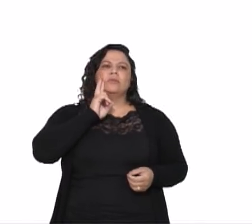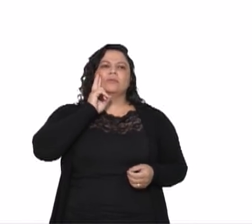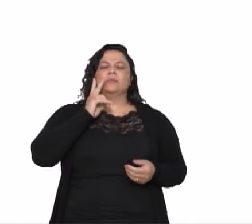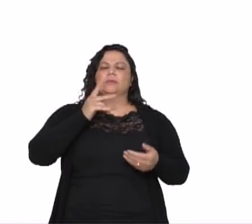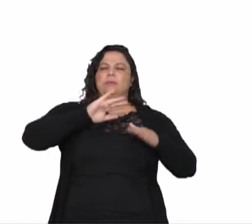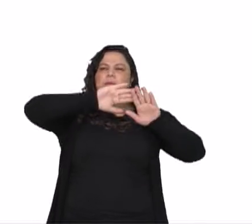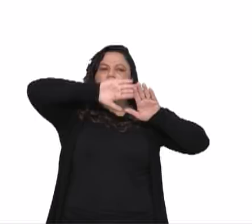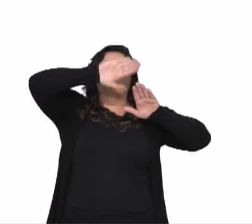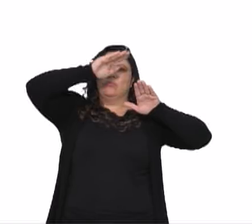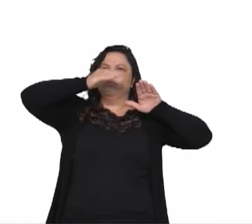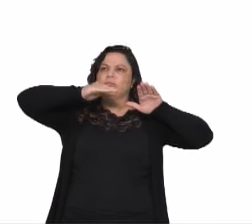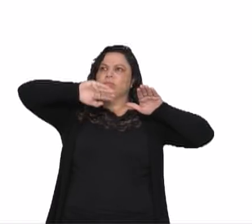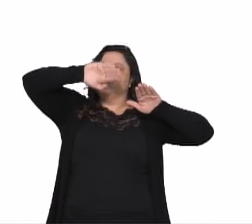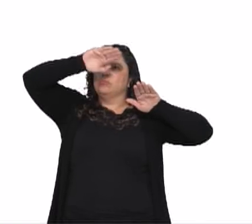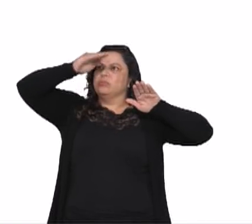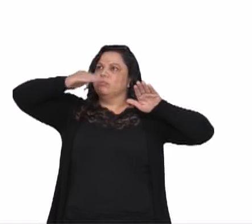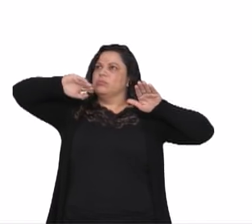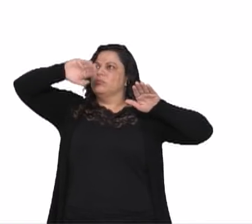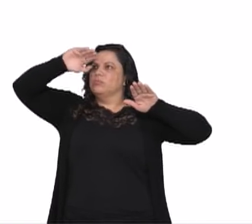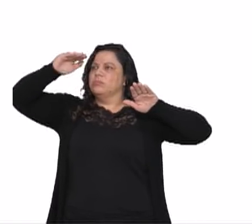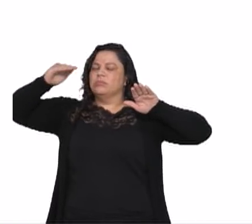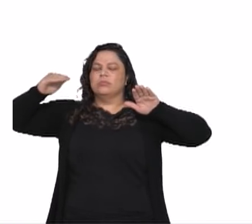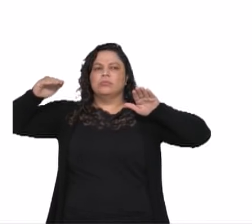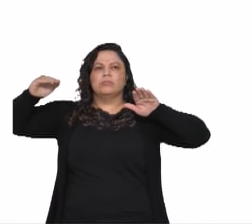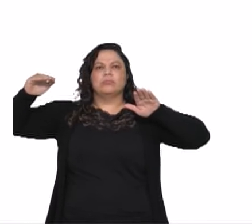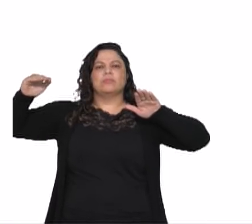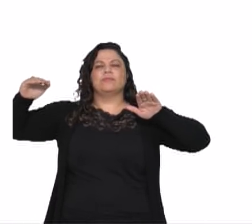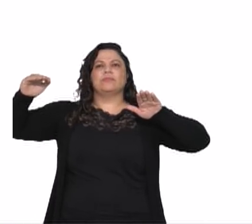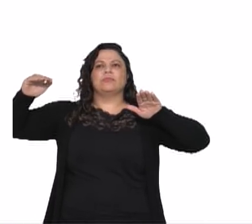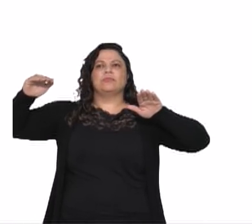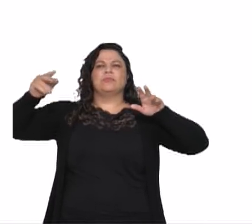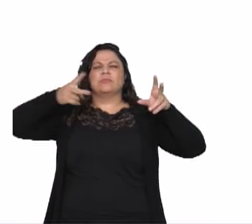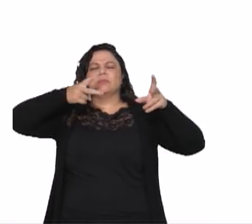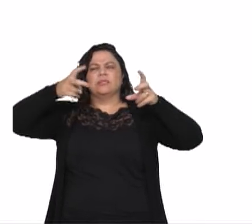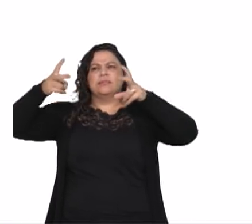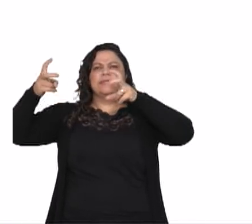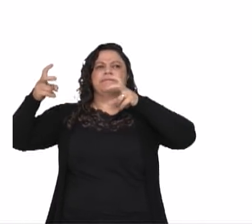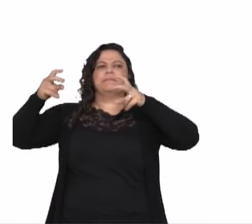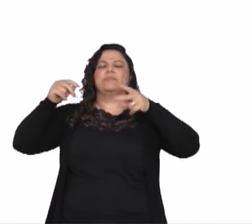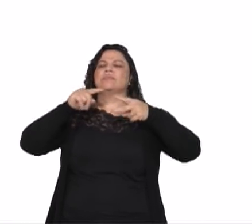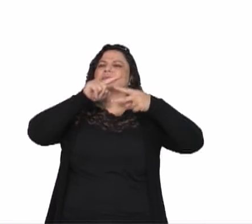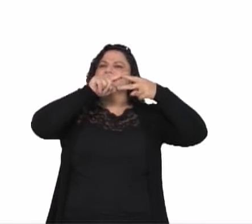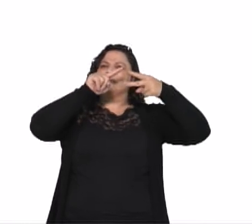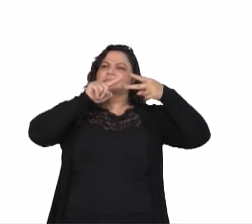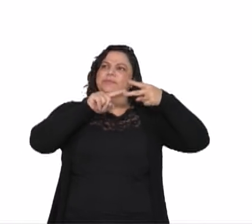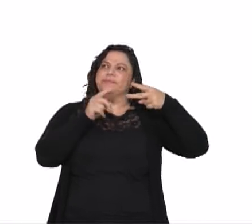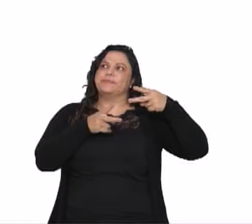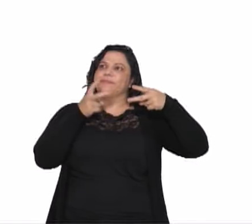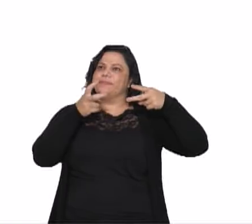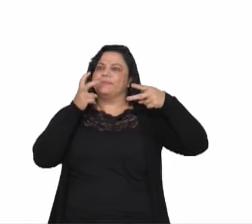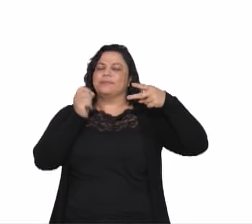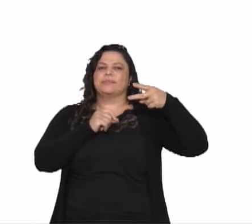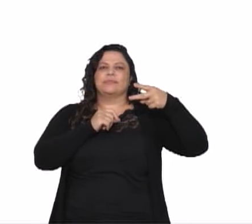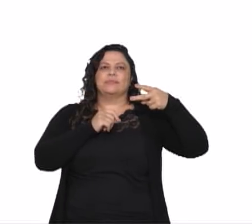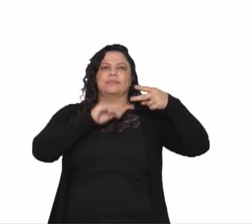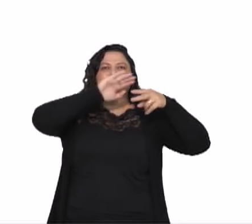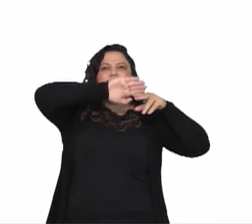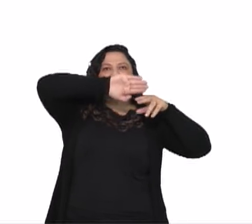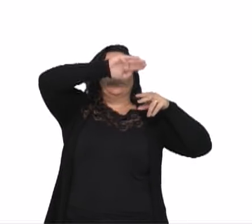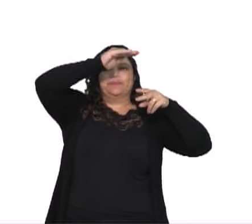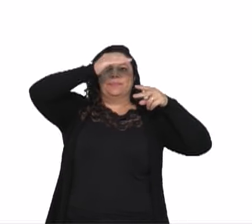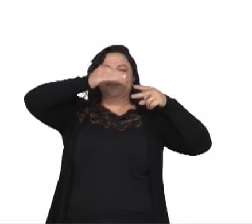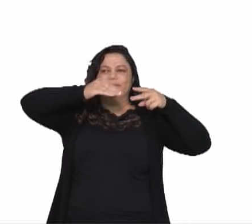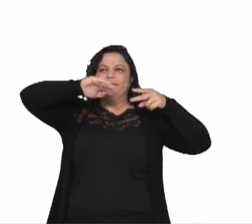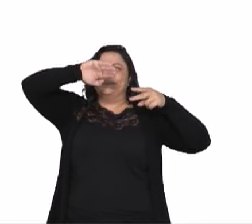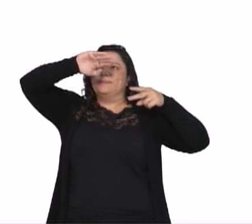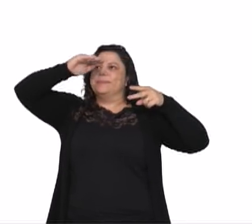assim, como se fossem 2 fontes, duas ondas, 2 tipos